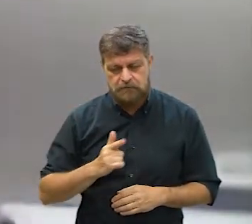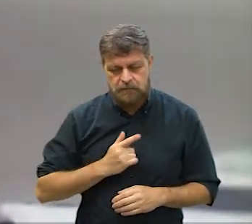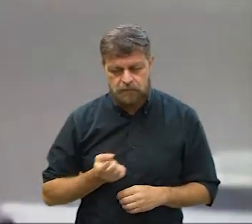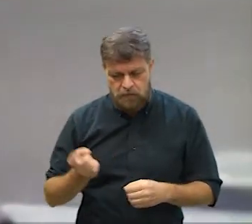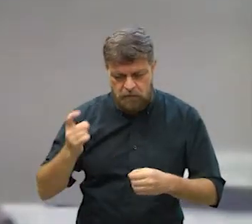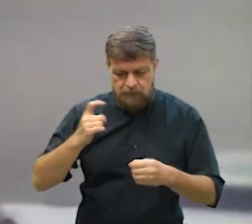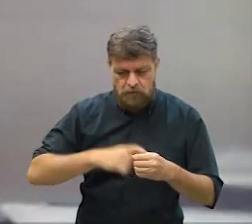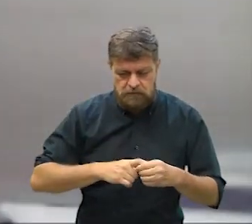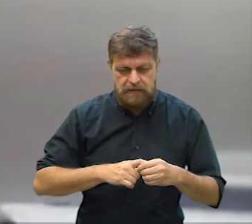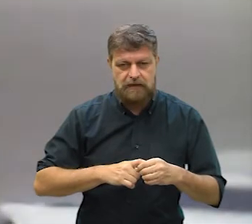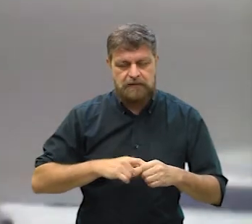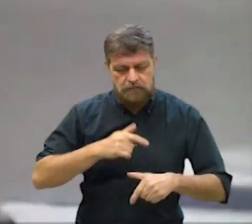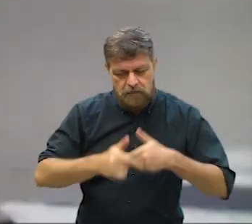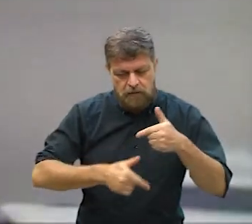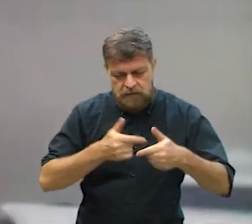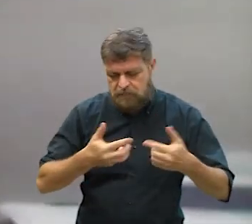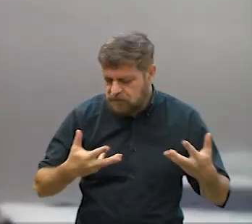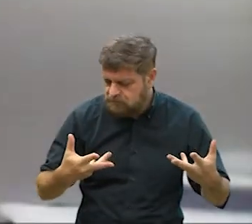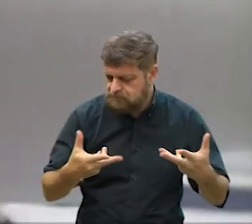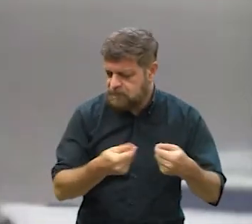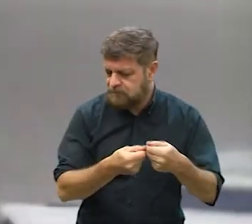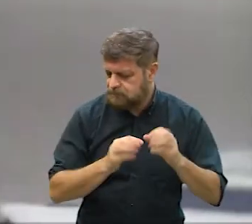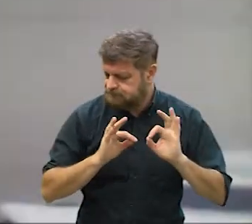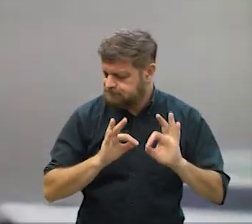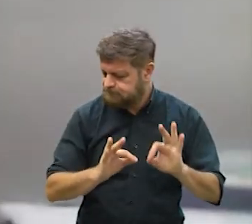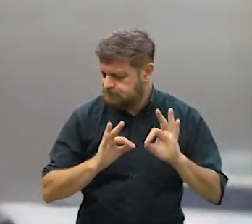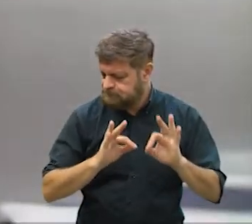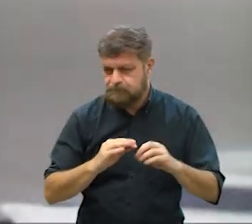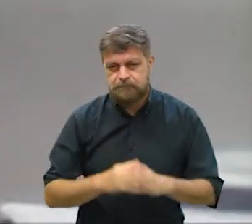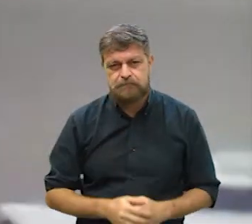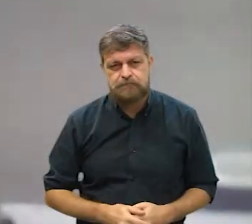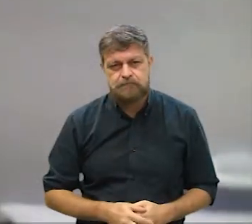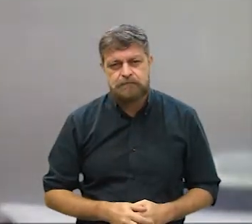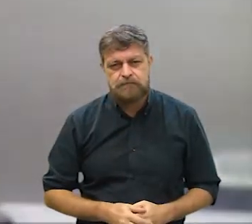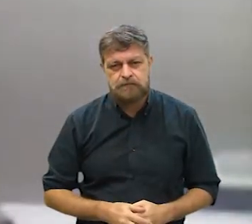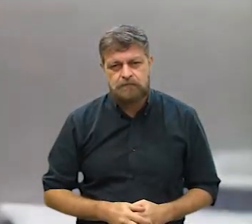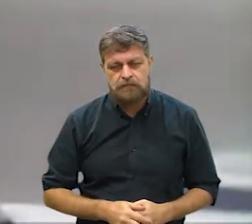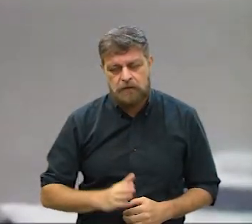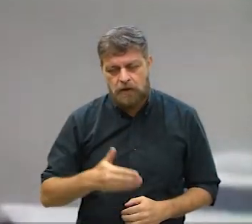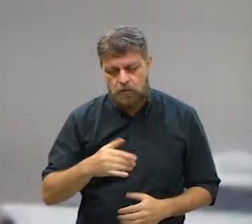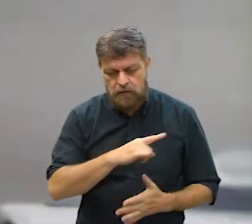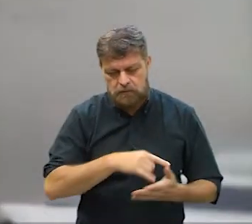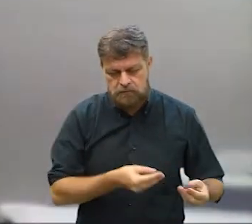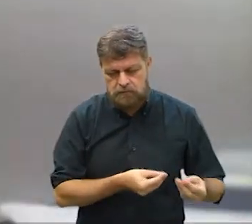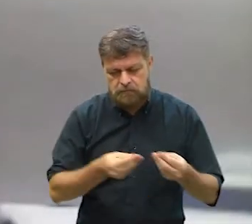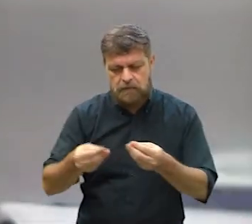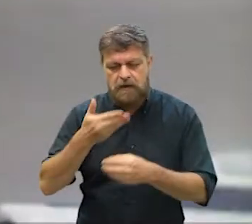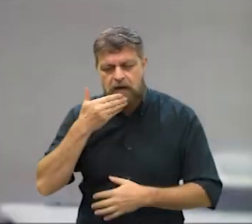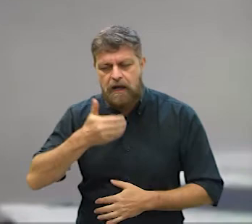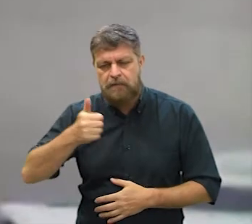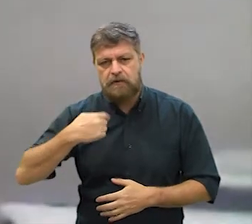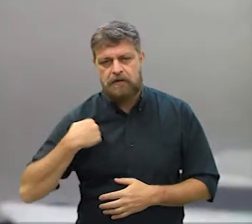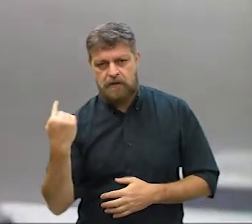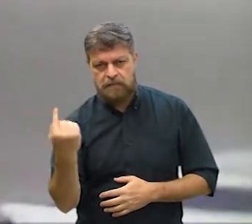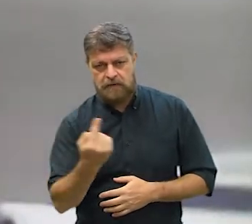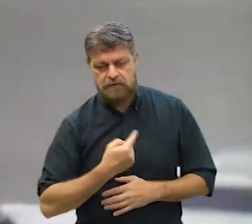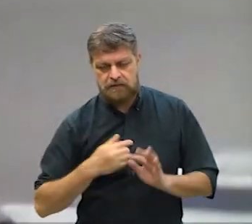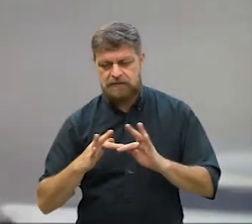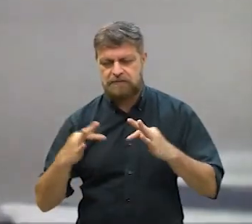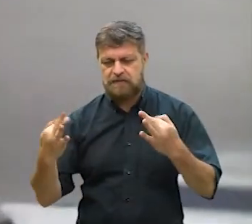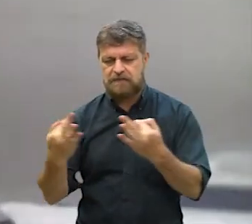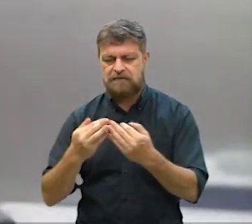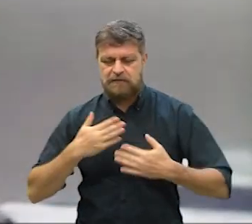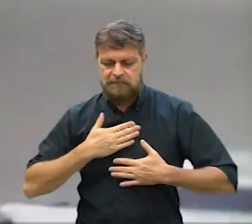entrar aí num ritmo maravilhoso aí para fazer isso. Quanto mais entregar, melhor para nós e para as famílias,